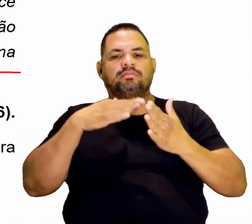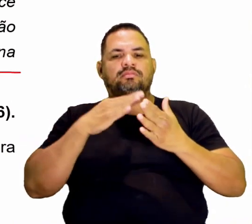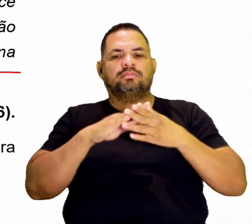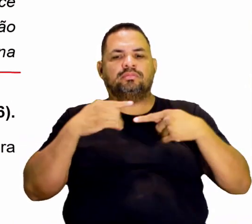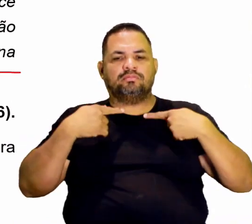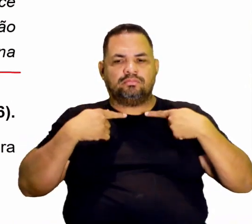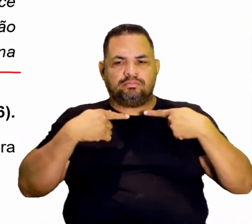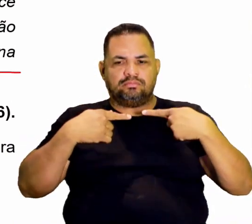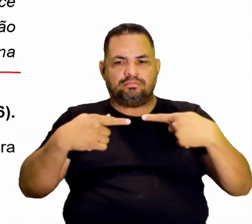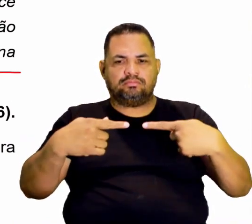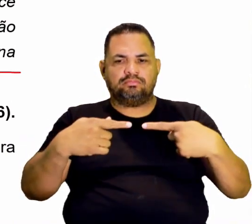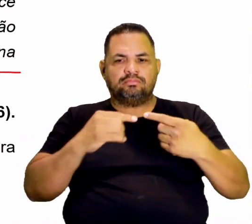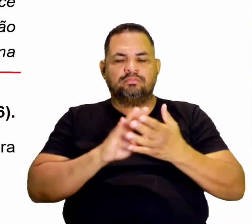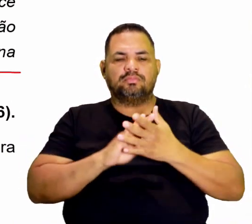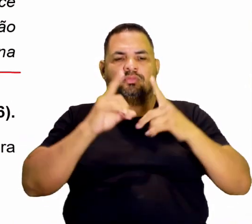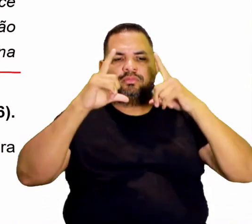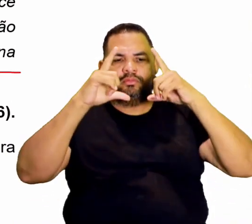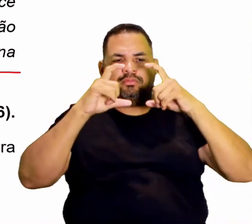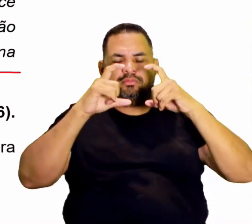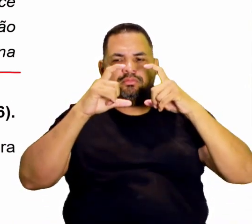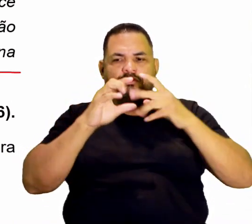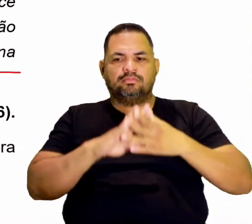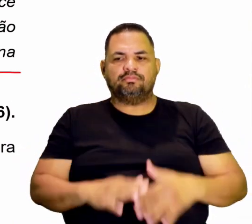competição com a máquina fotográfica.